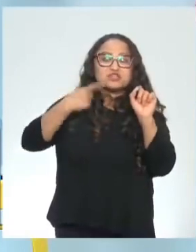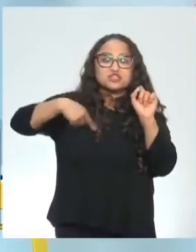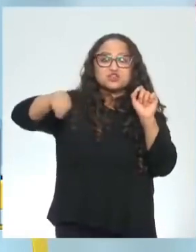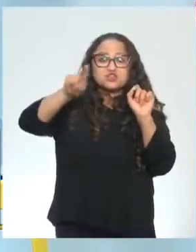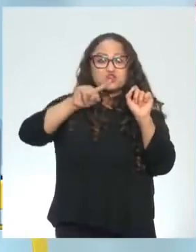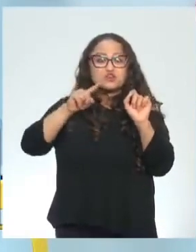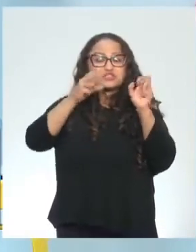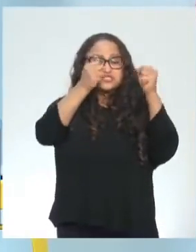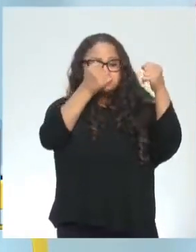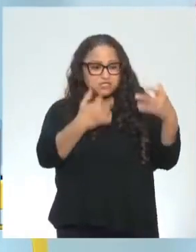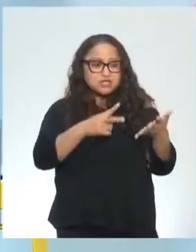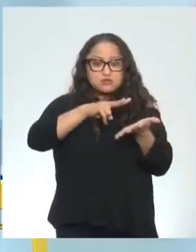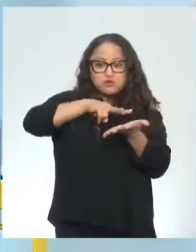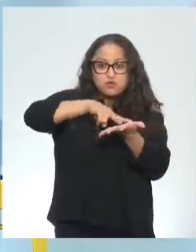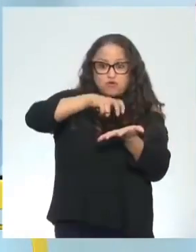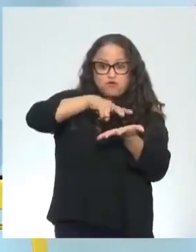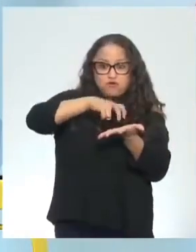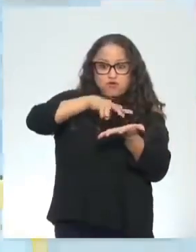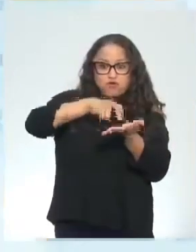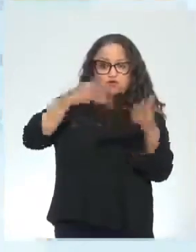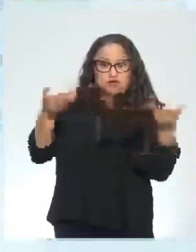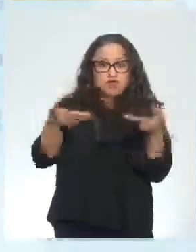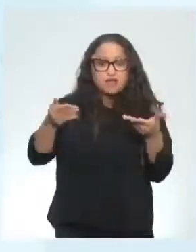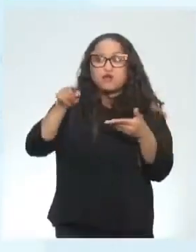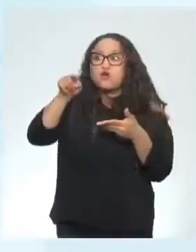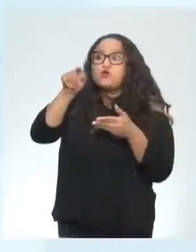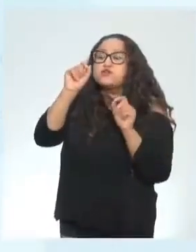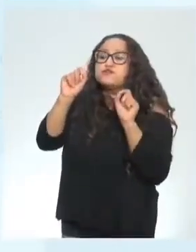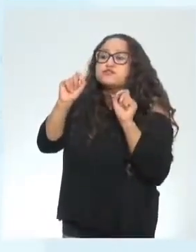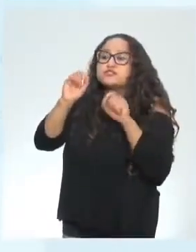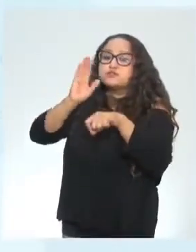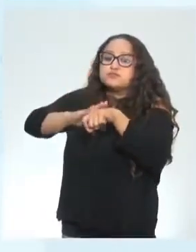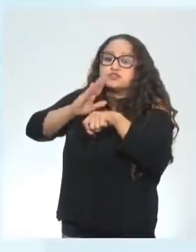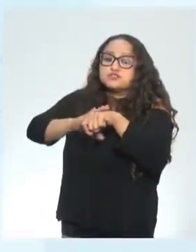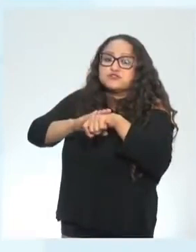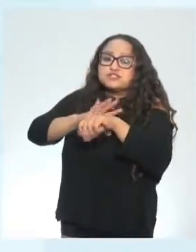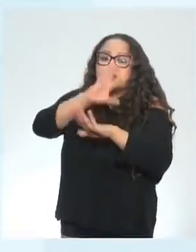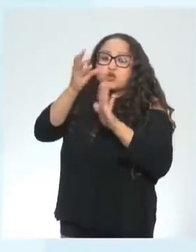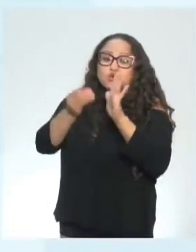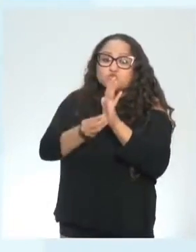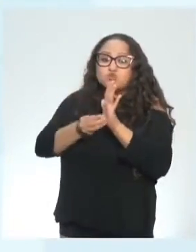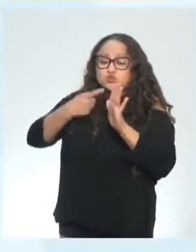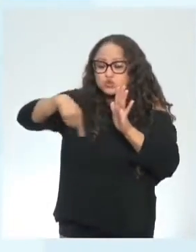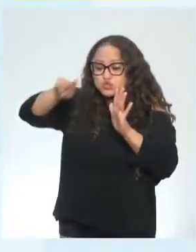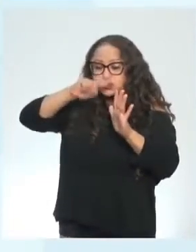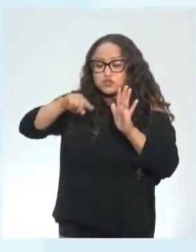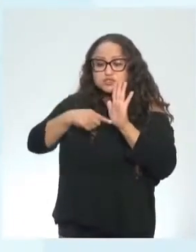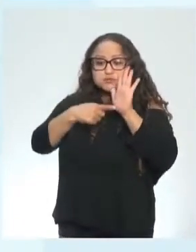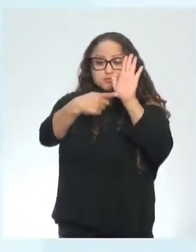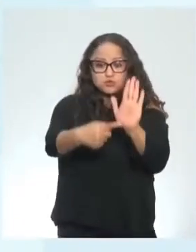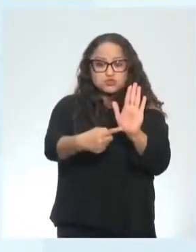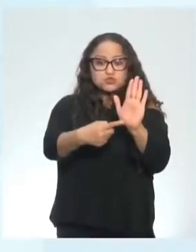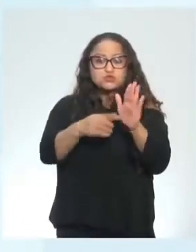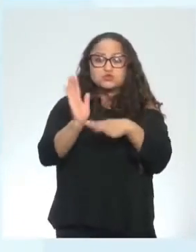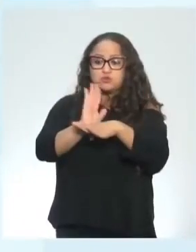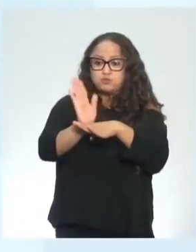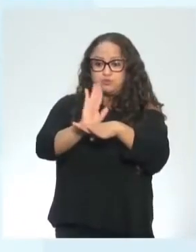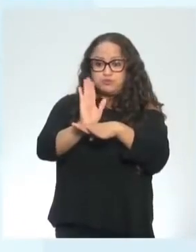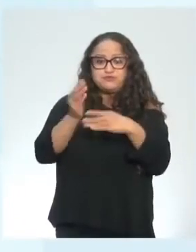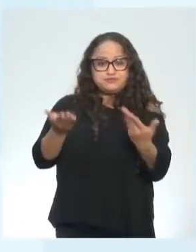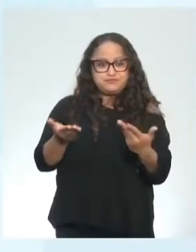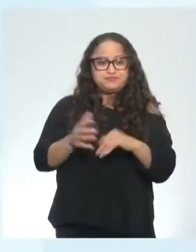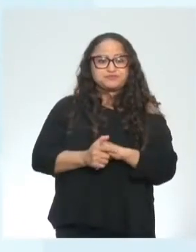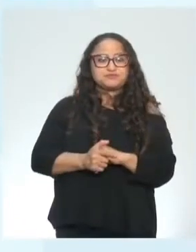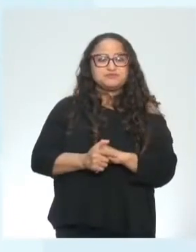que falar com relação ao vocabulário vamos dá uma olhada no que vocês podem fazer agora depois com tudo isso que a gente mostrou aqui sobre Movie Maker